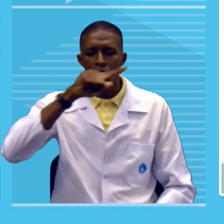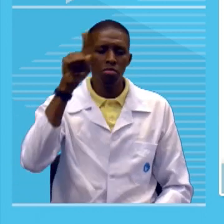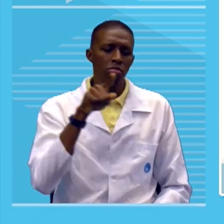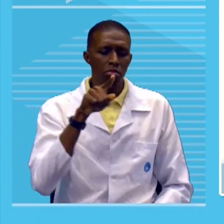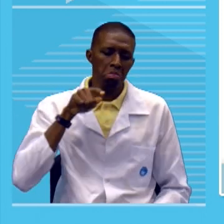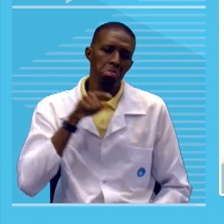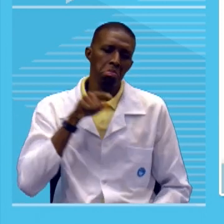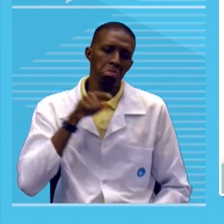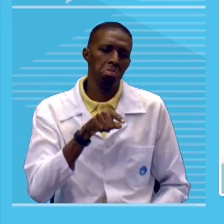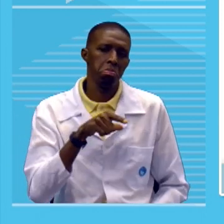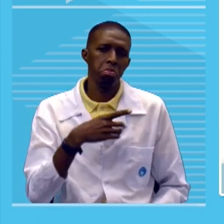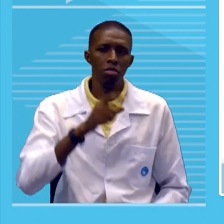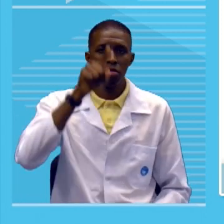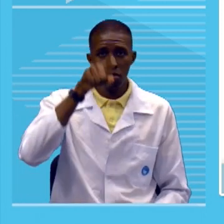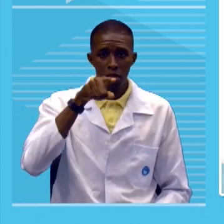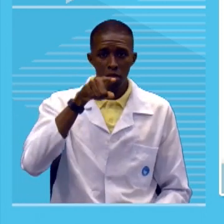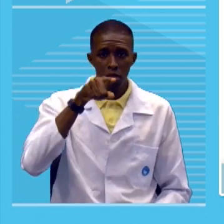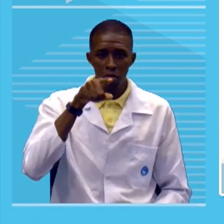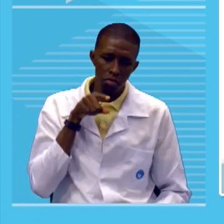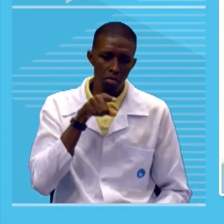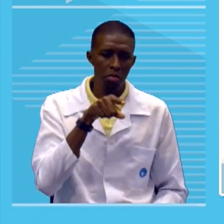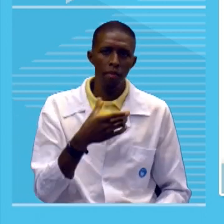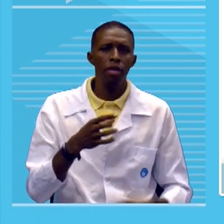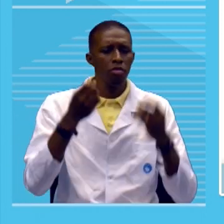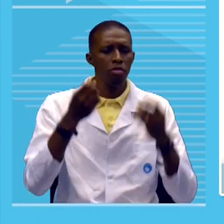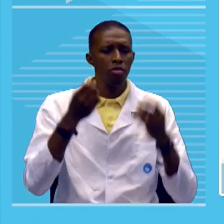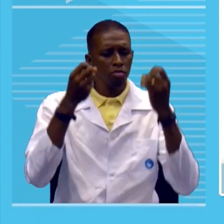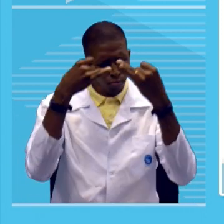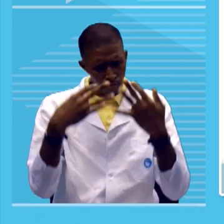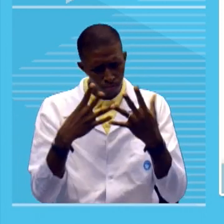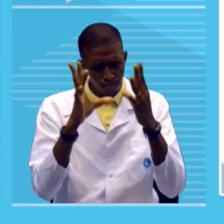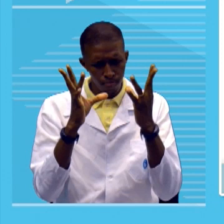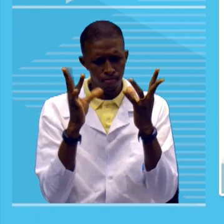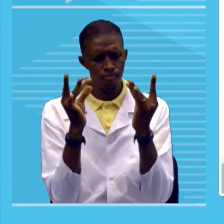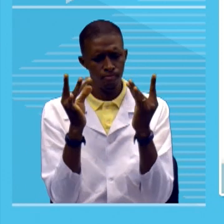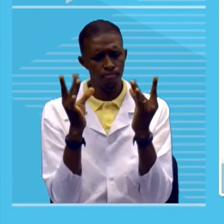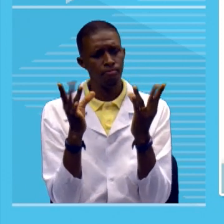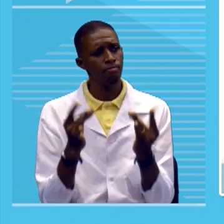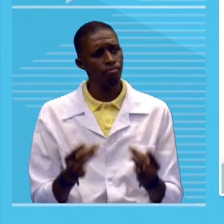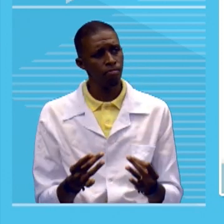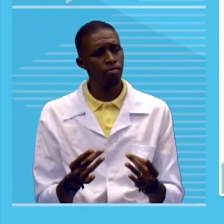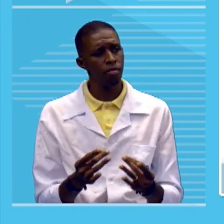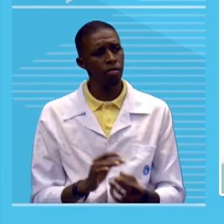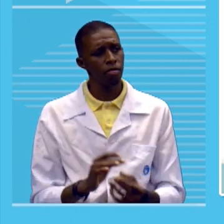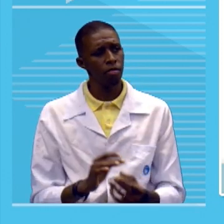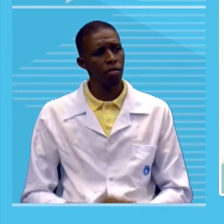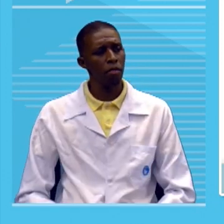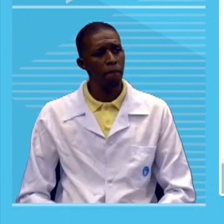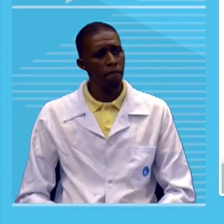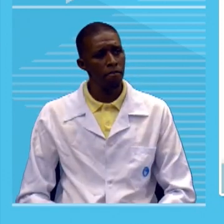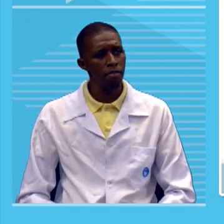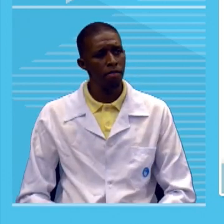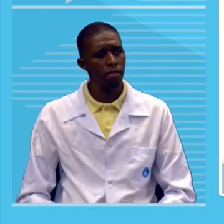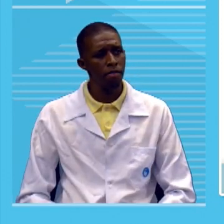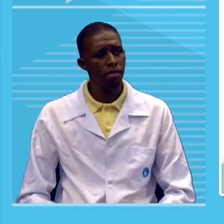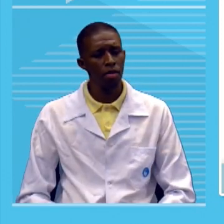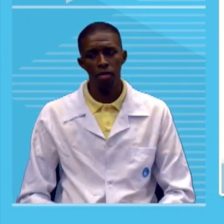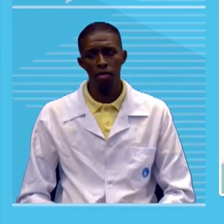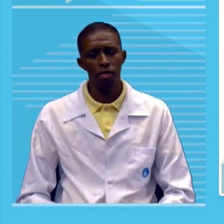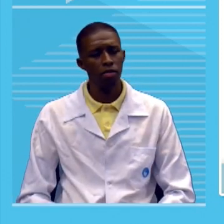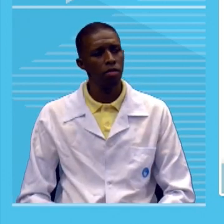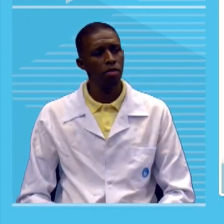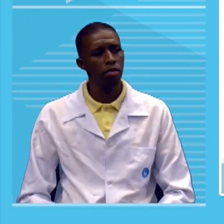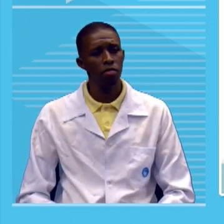observar, por falta do sinal de pontuação adequado, nós tivemos